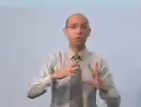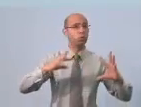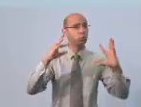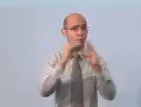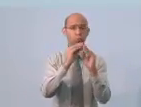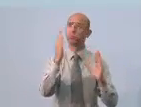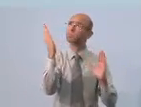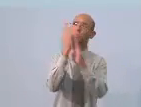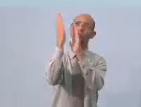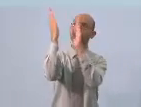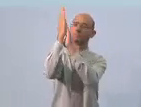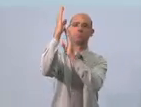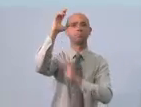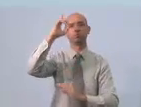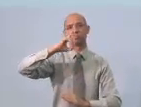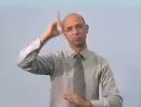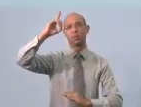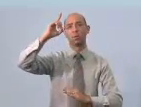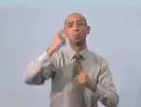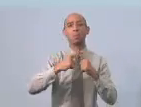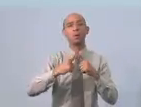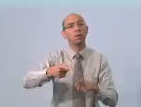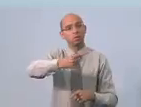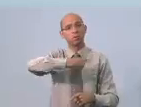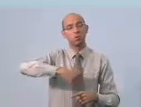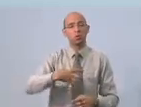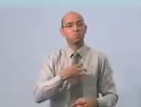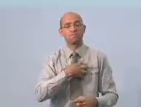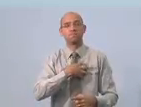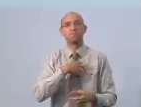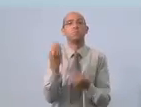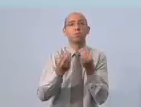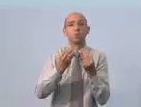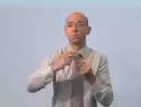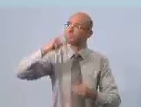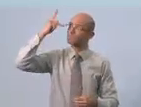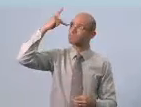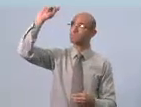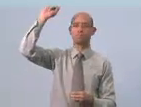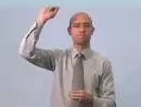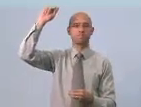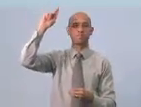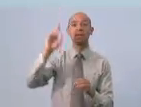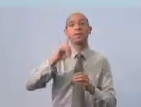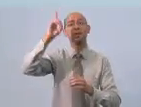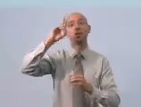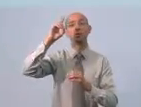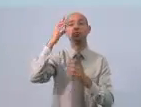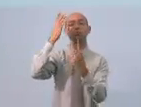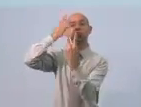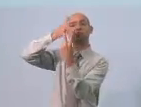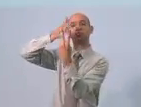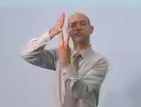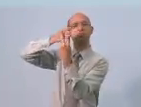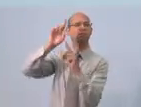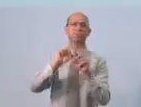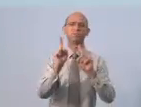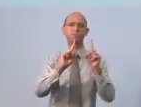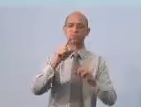glórias a Deus, porque a honra, a glória é dele, e Deus não divide a sua glória com